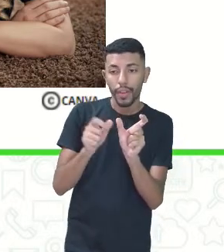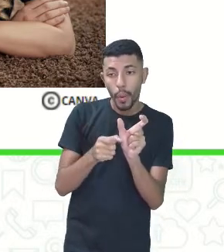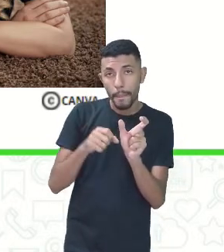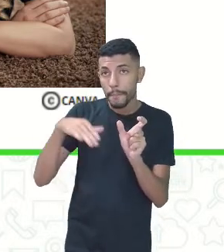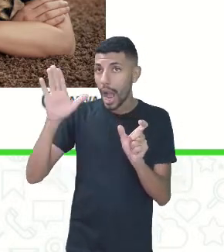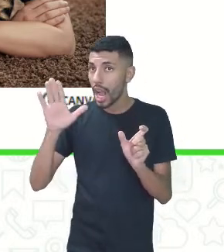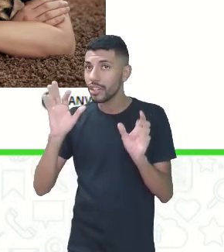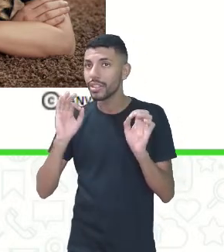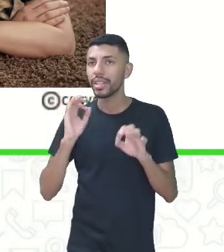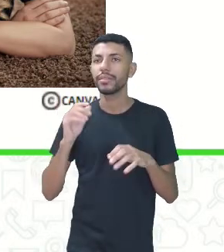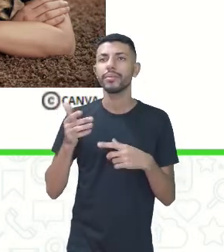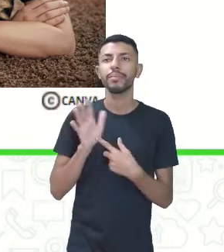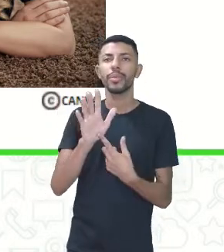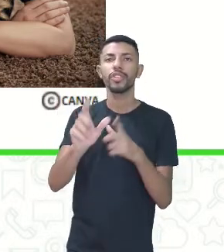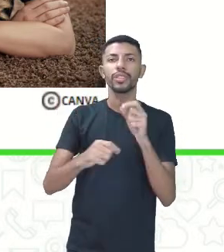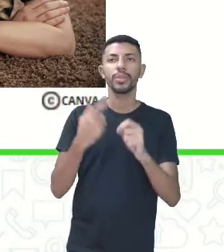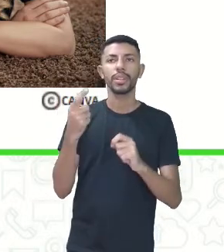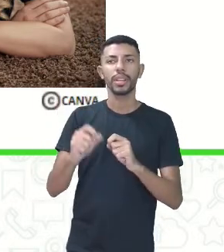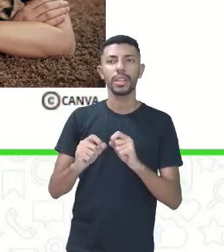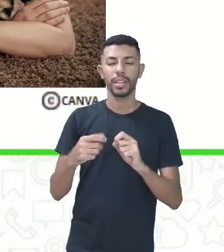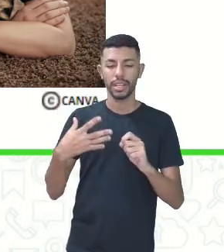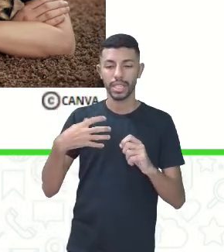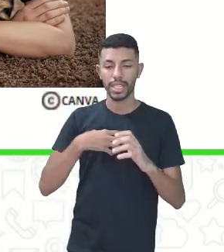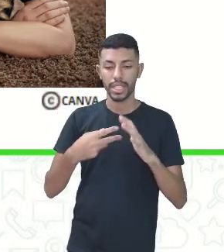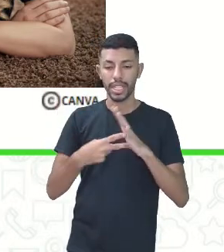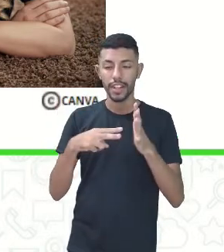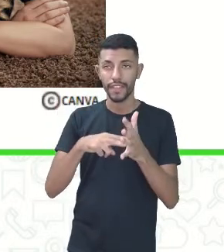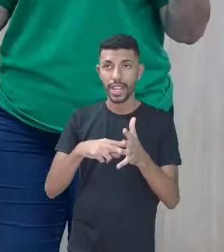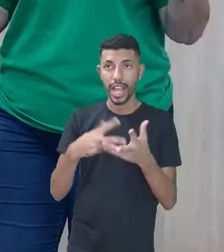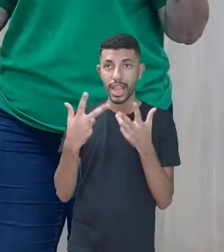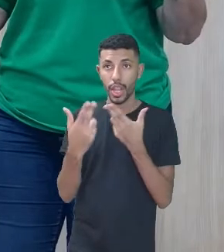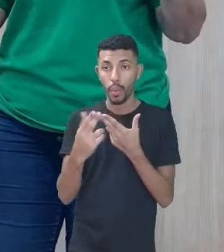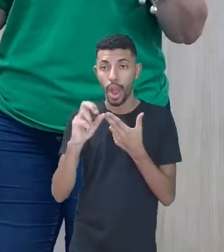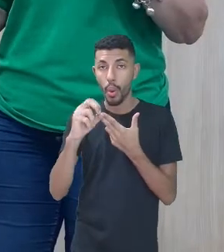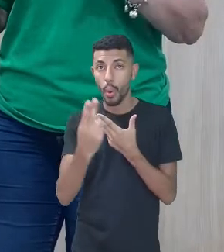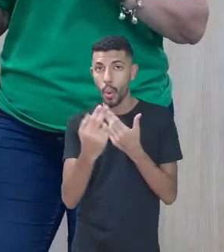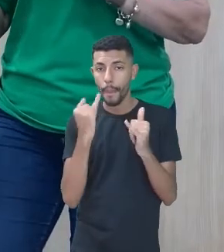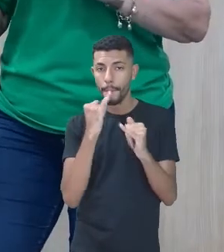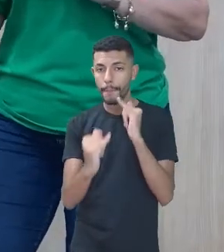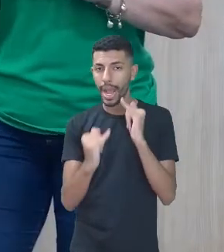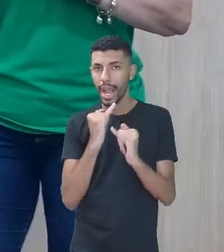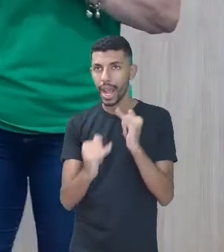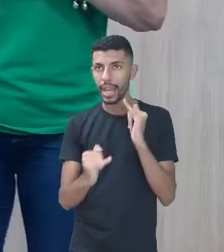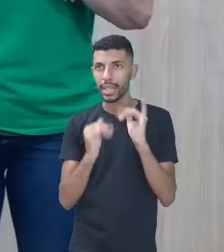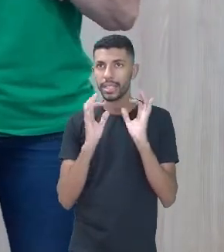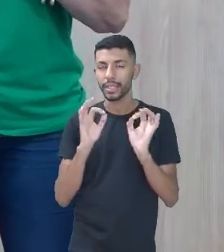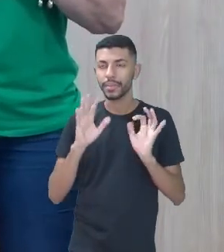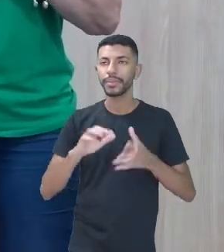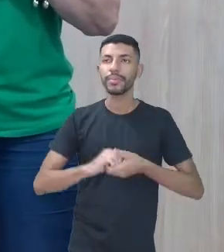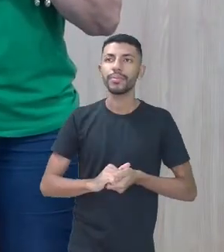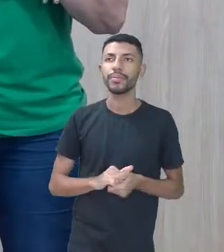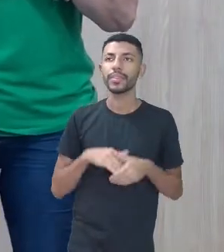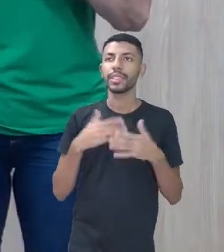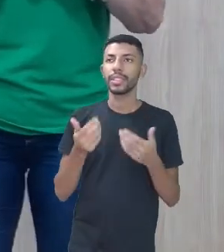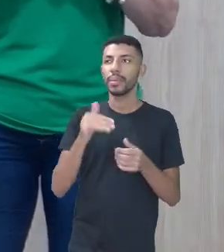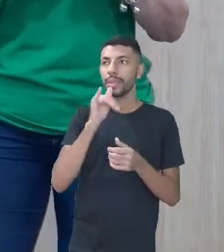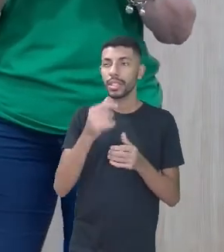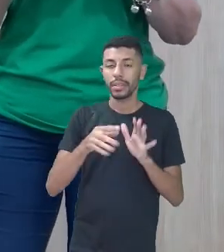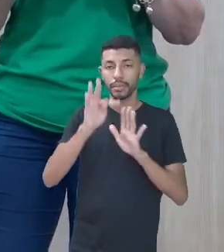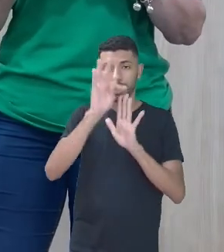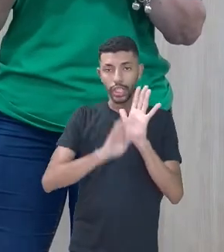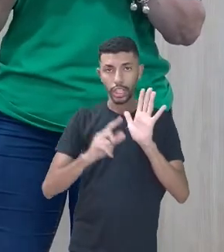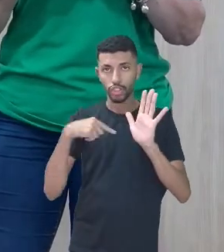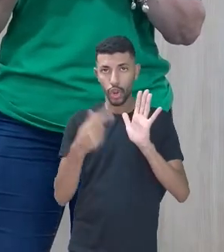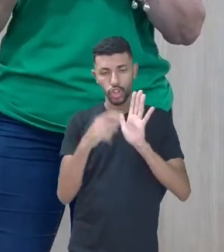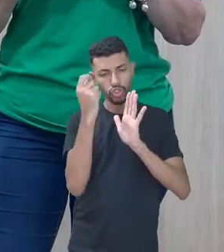que apresentam significados iguais ou semelhantes. Então, quando a gente vai escrever um texto, a gente tem que ter muito